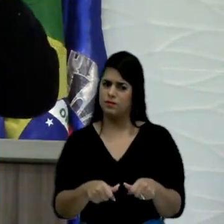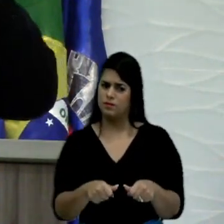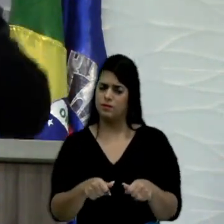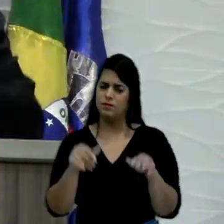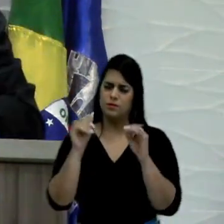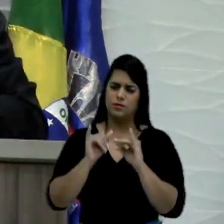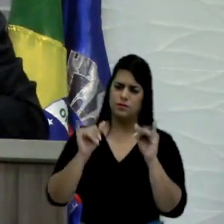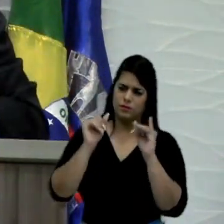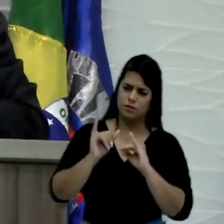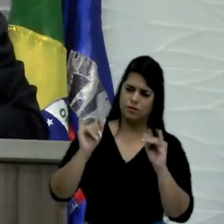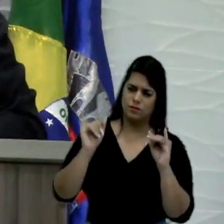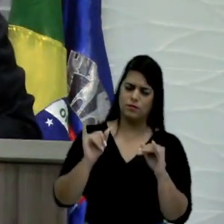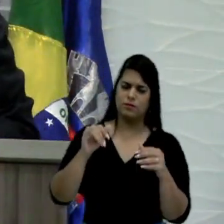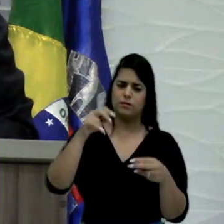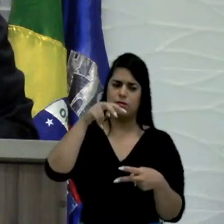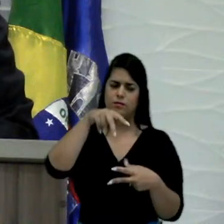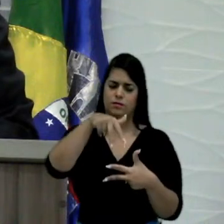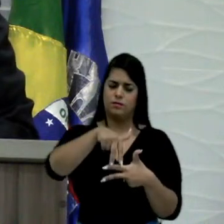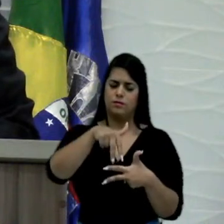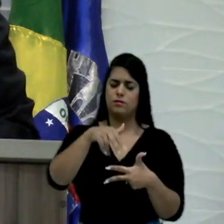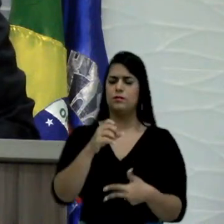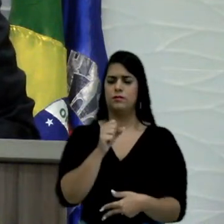diz nesse microfone.